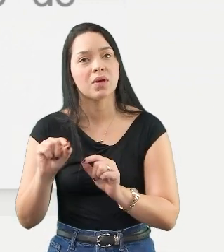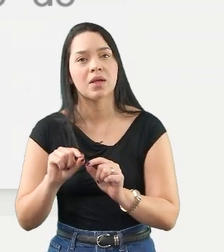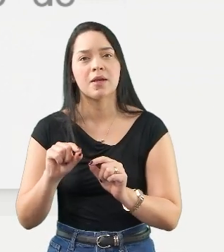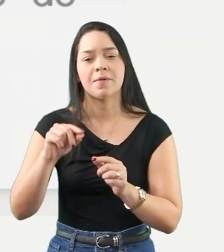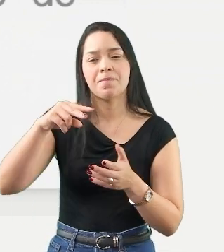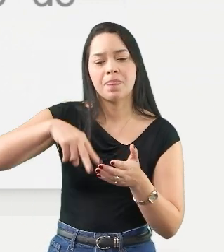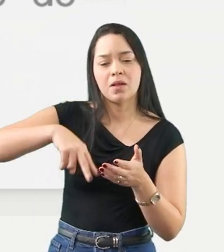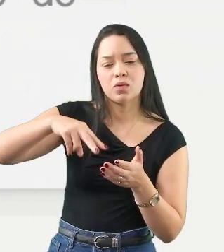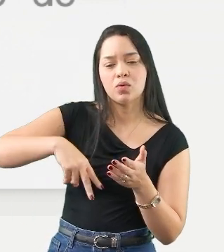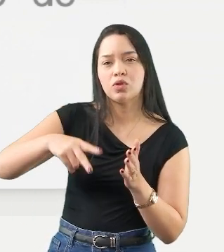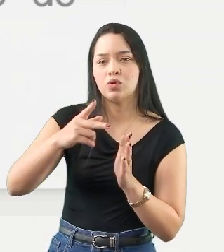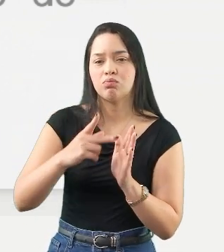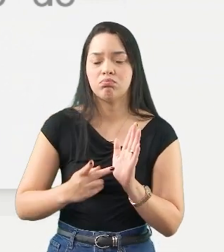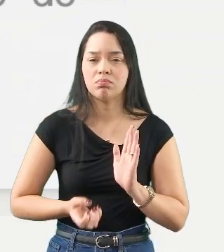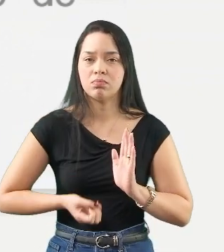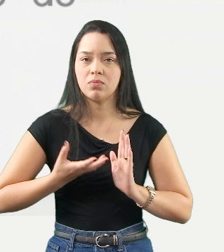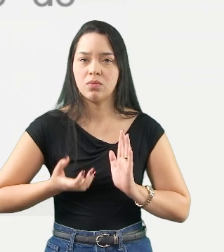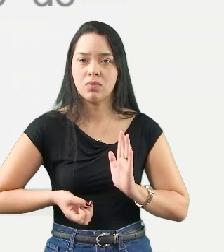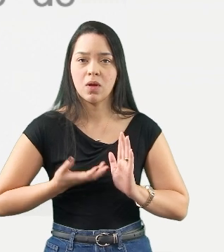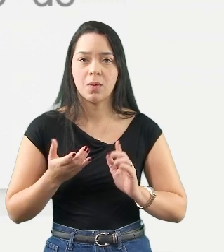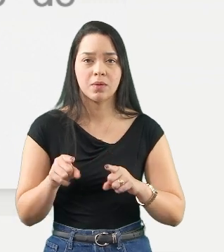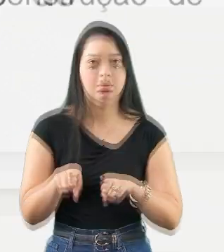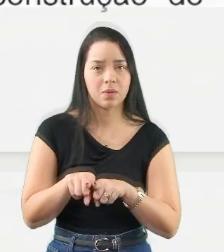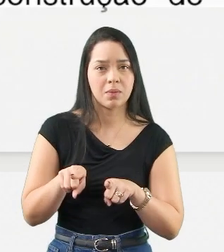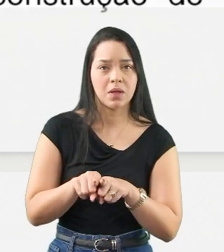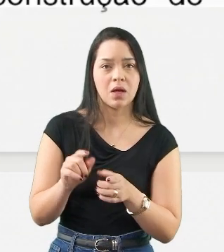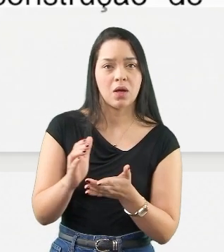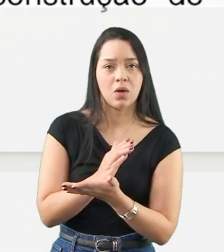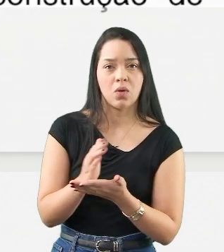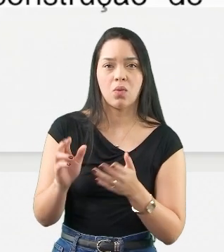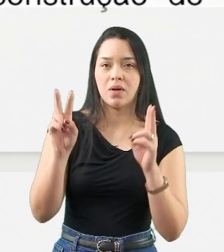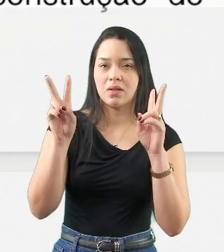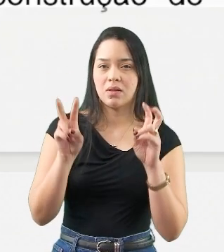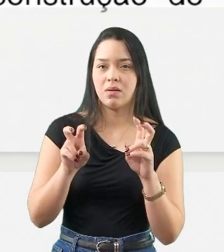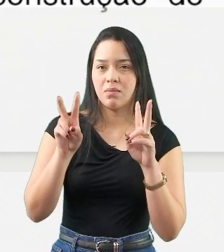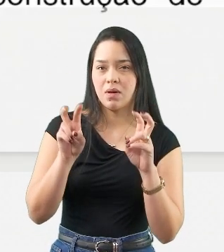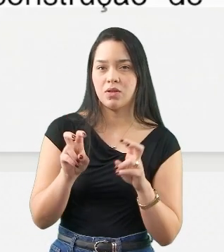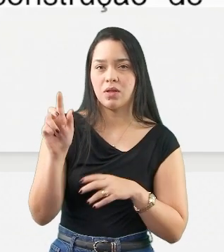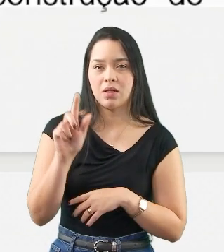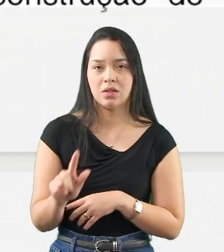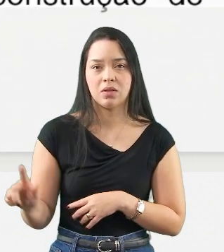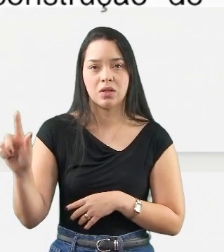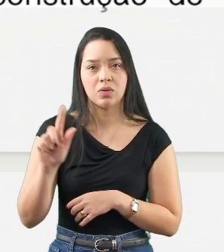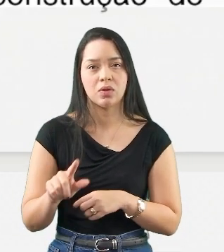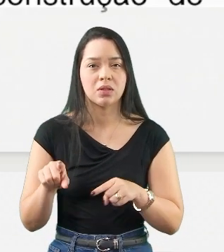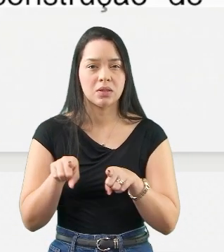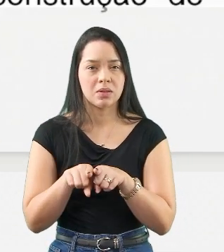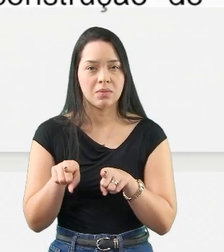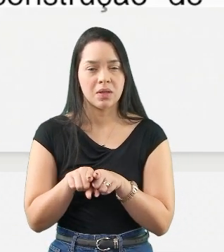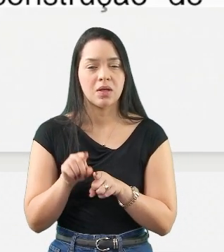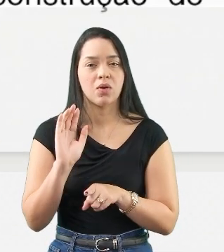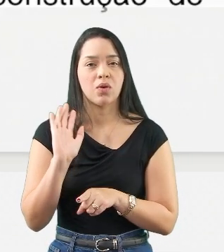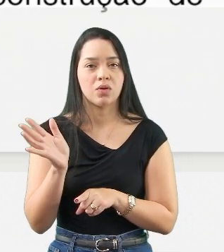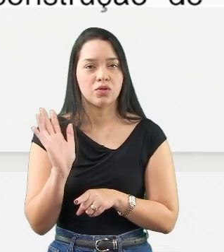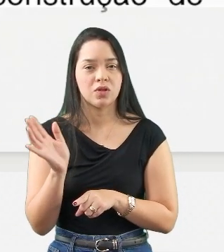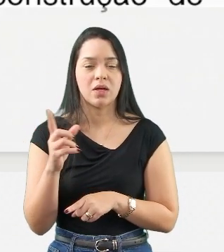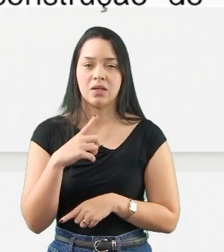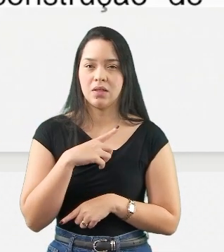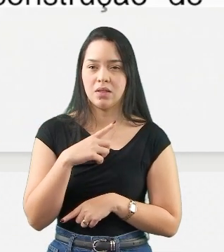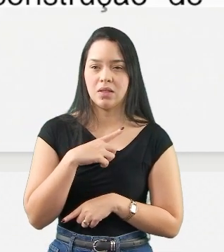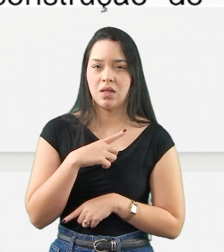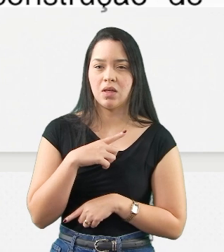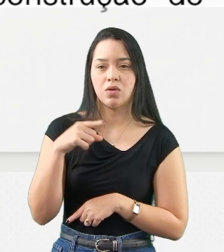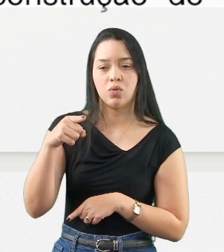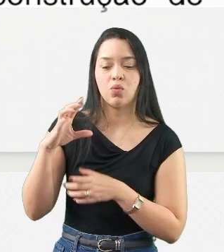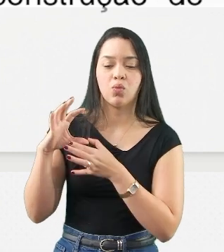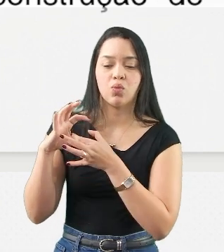algo, de um poema, verificar alguma temática relacionada à literatura, a gente vai ver que aquilo está refletindo um pouco naquele